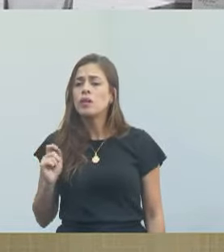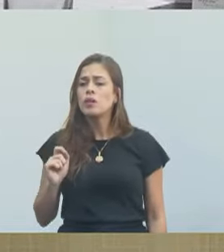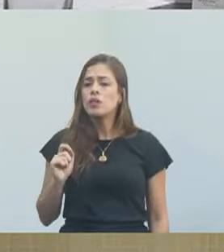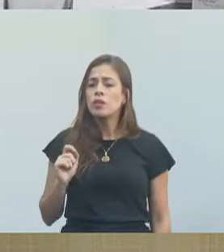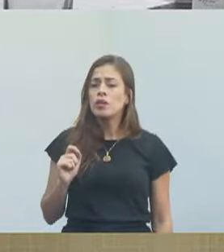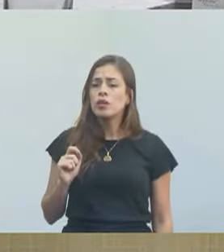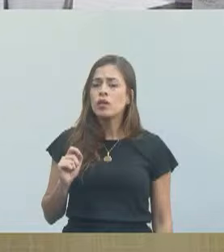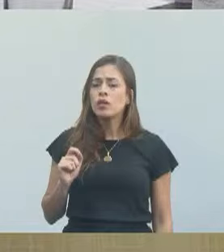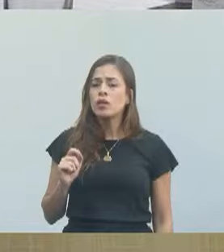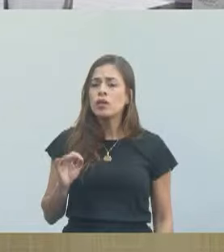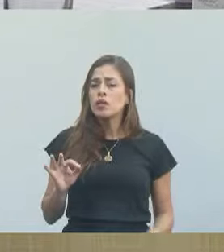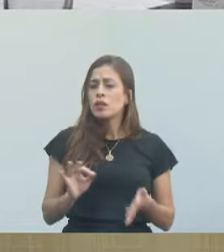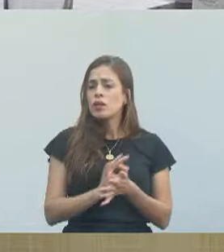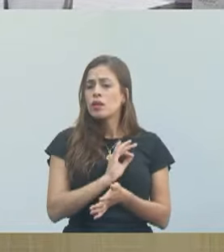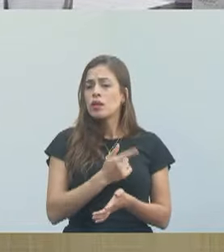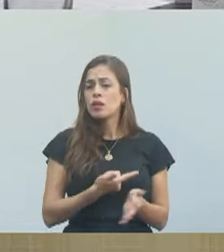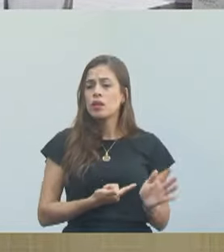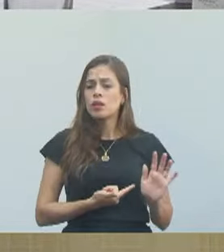É que tá assinado.